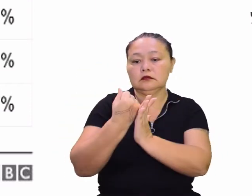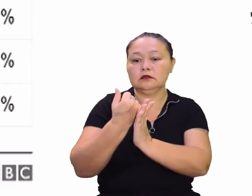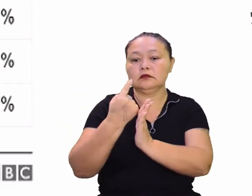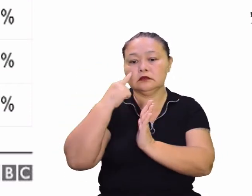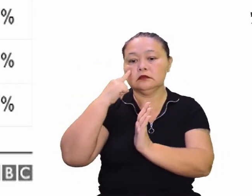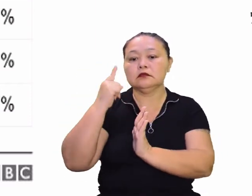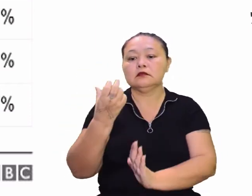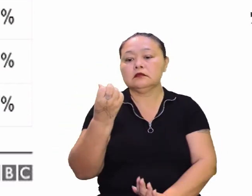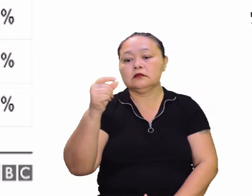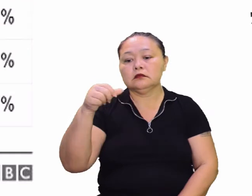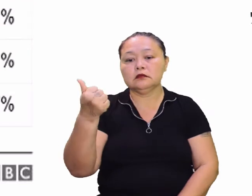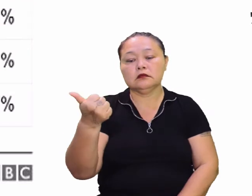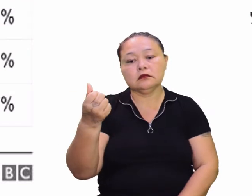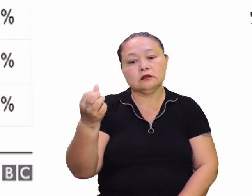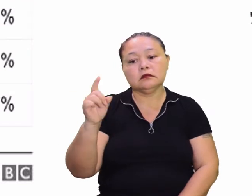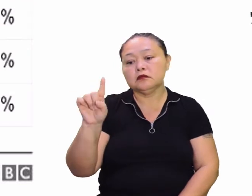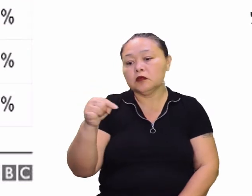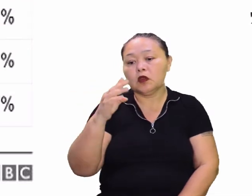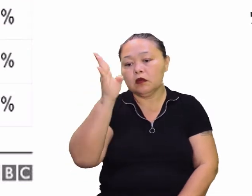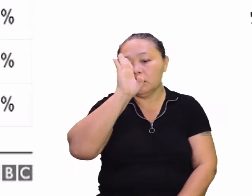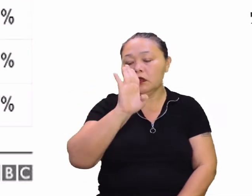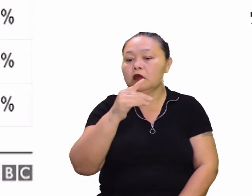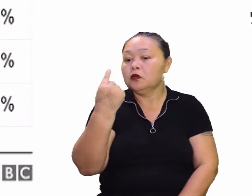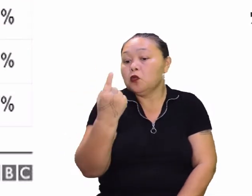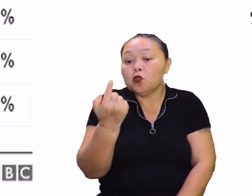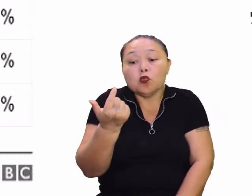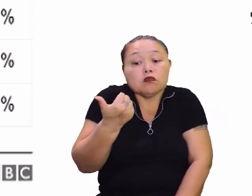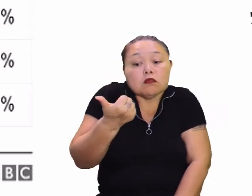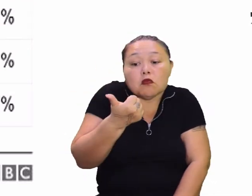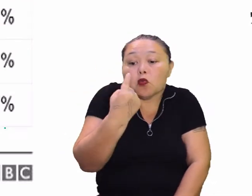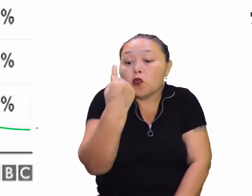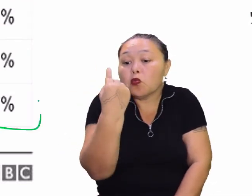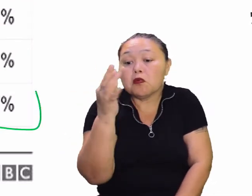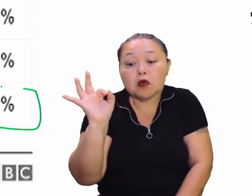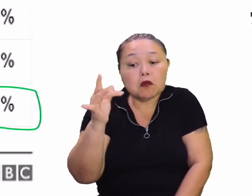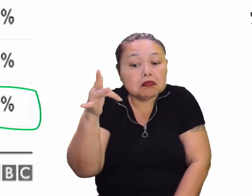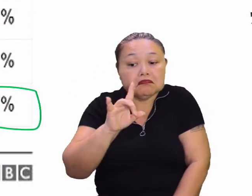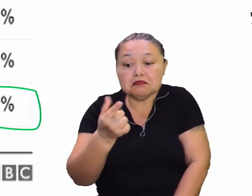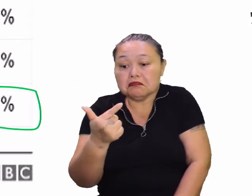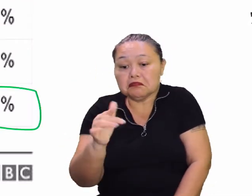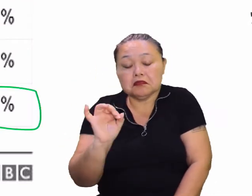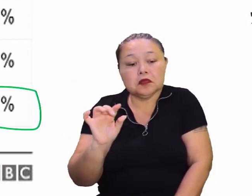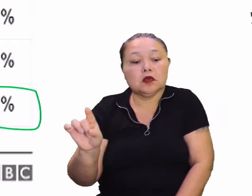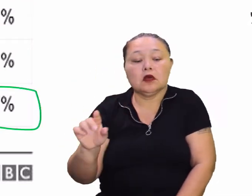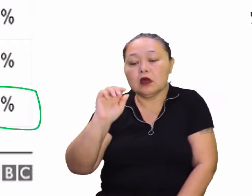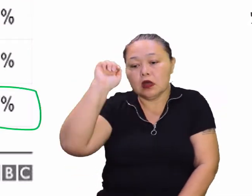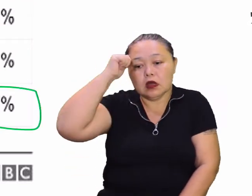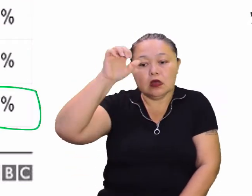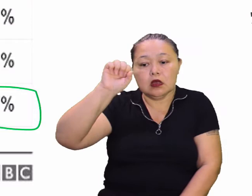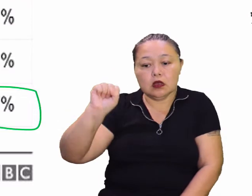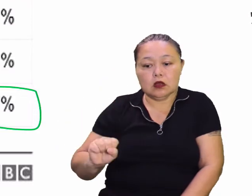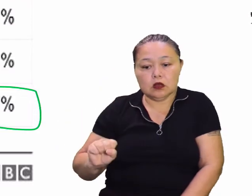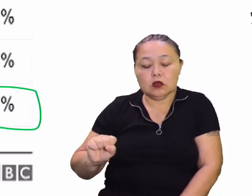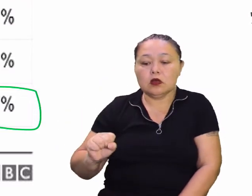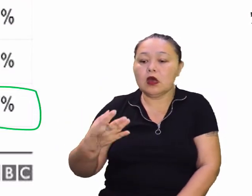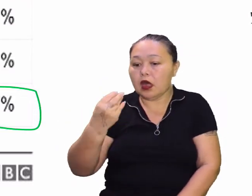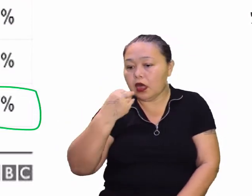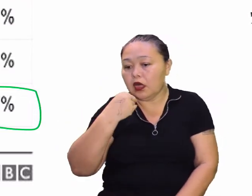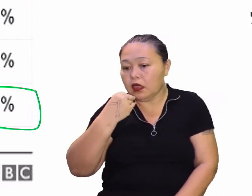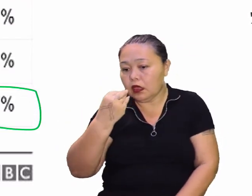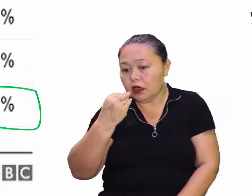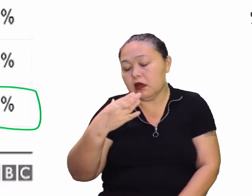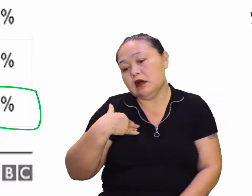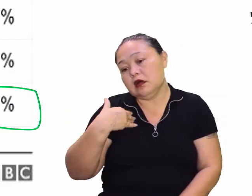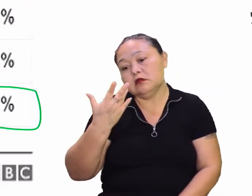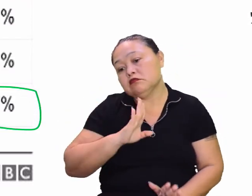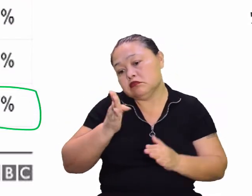disso. Brasil aí nem 1%, eles quase 6 vezes a mais. Na África do Sul também, ó, bem fraca, né, no sentido de